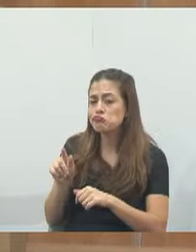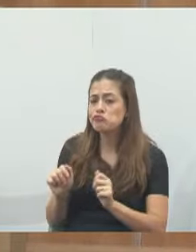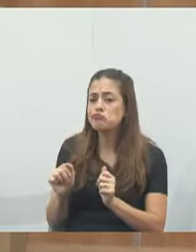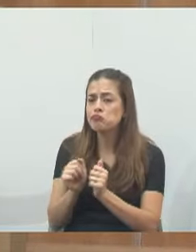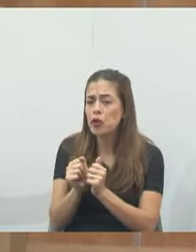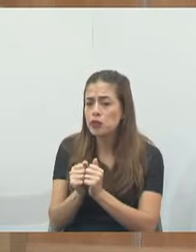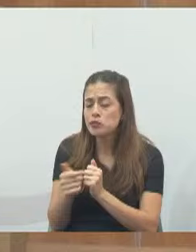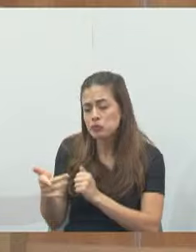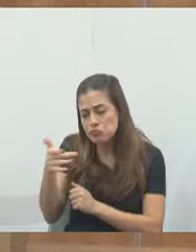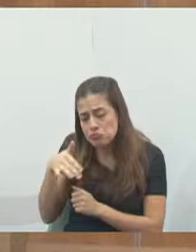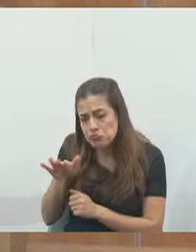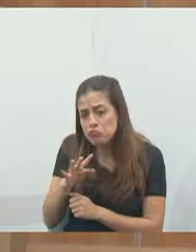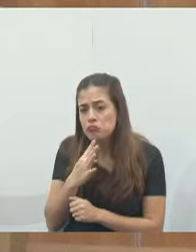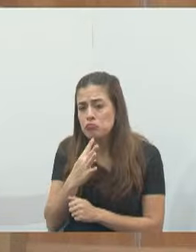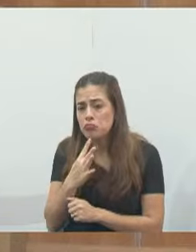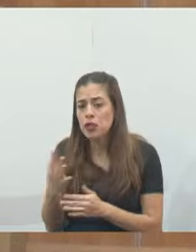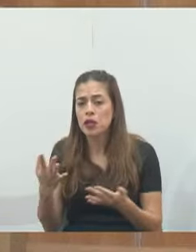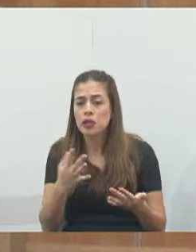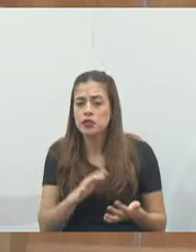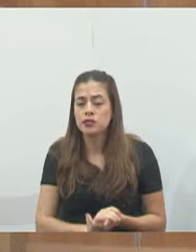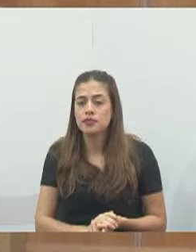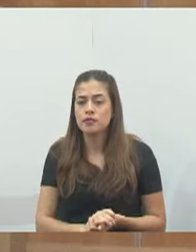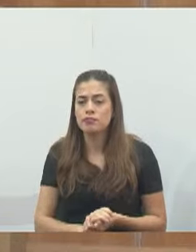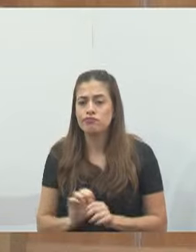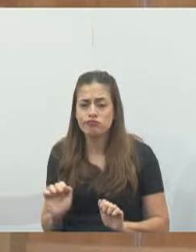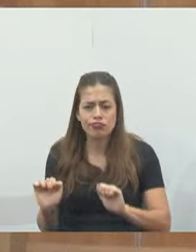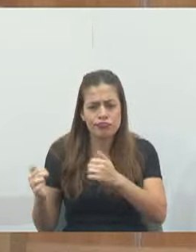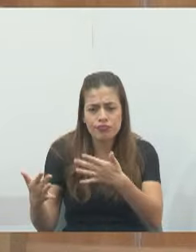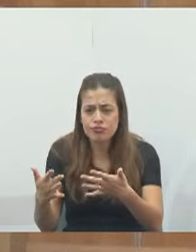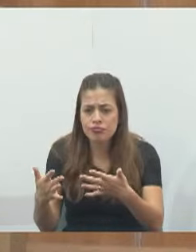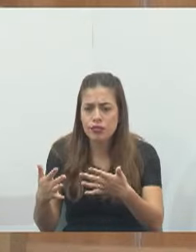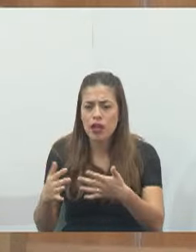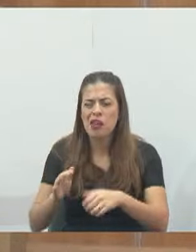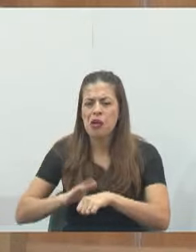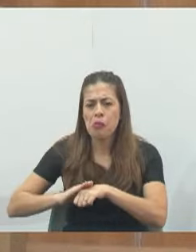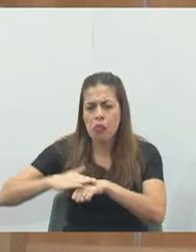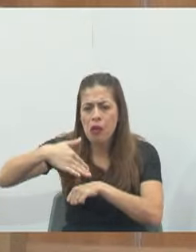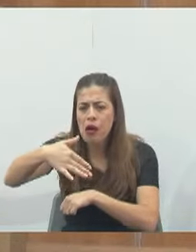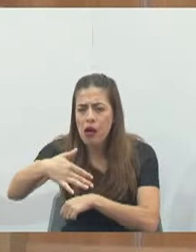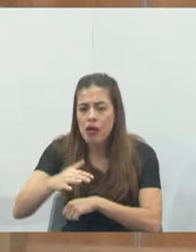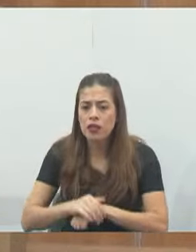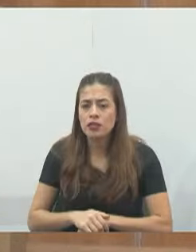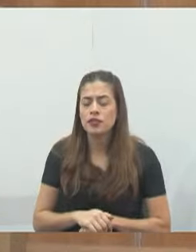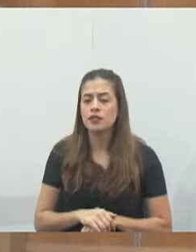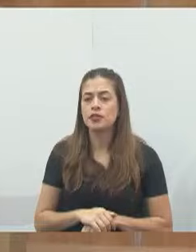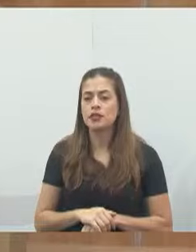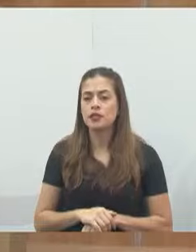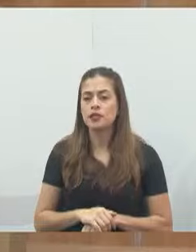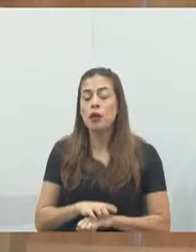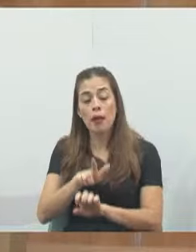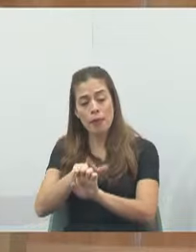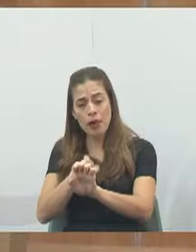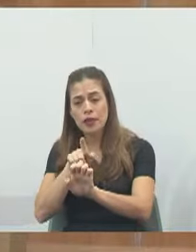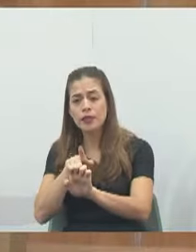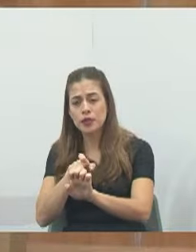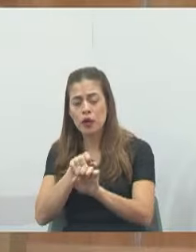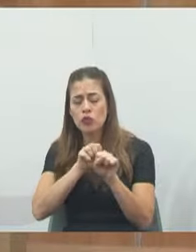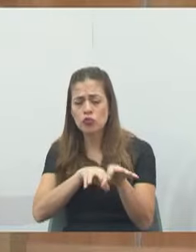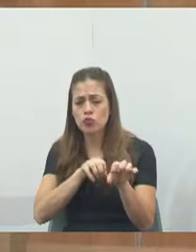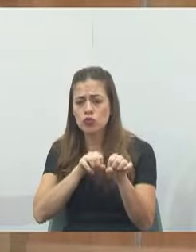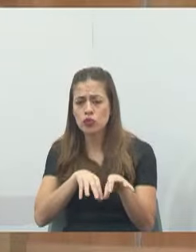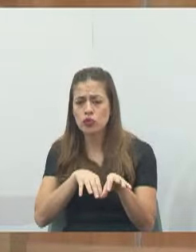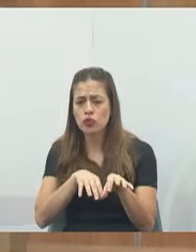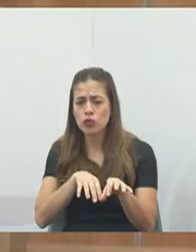ele. Dinâmico, uma pessoa proativa, um empreendedor,